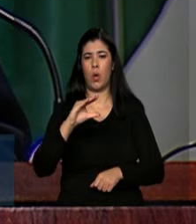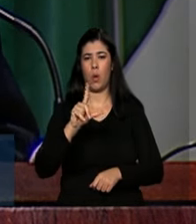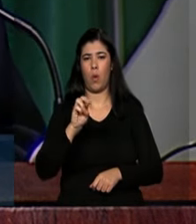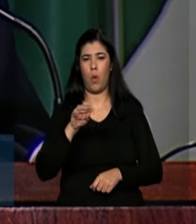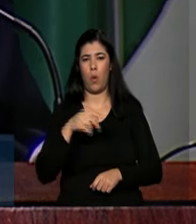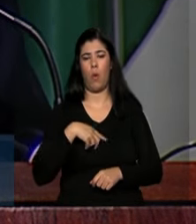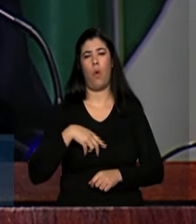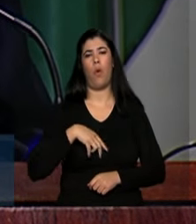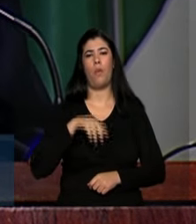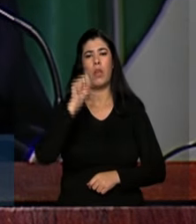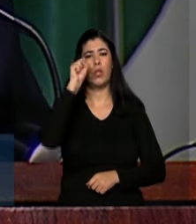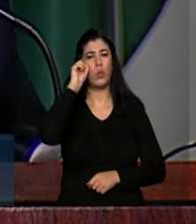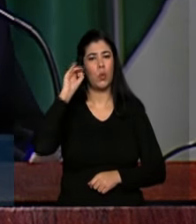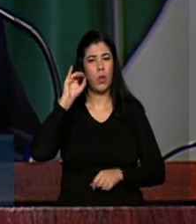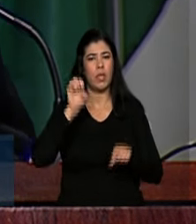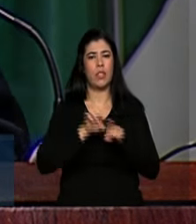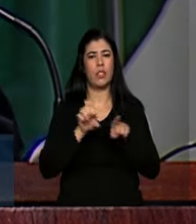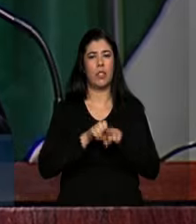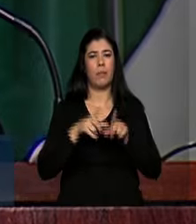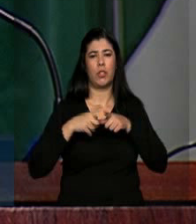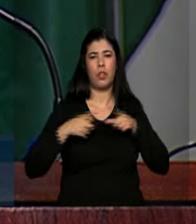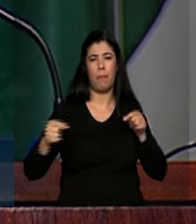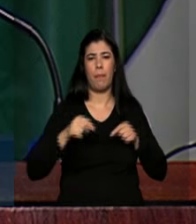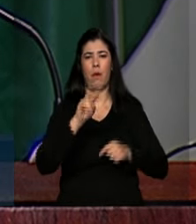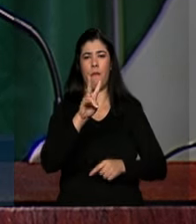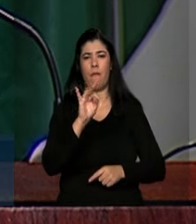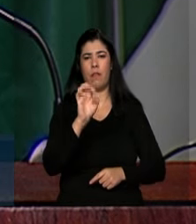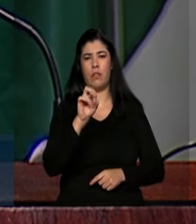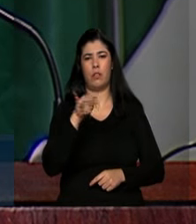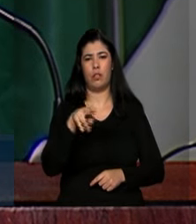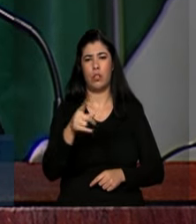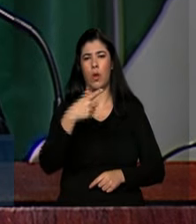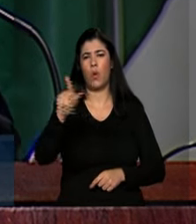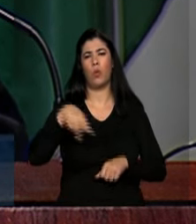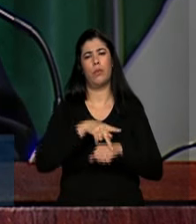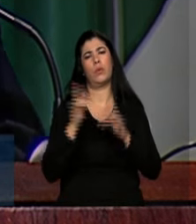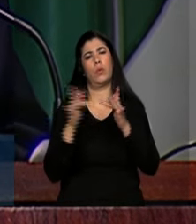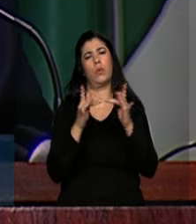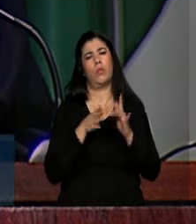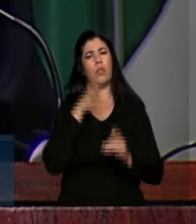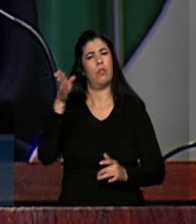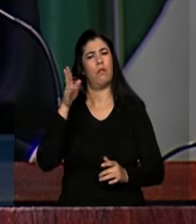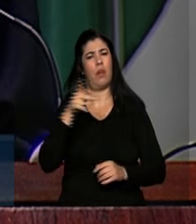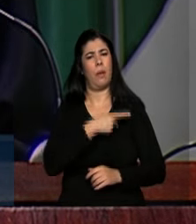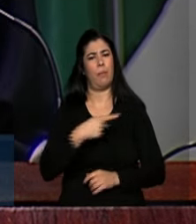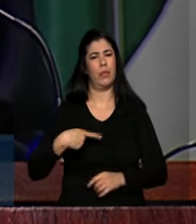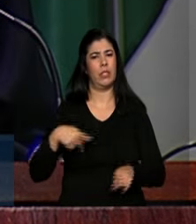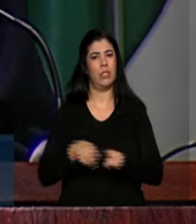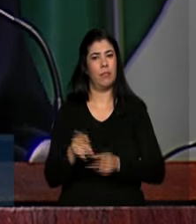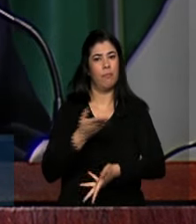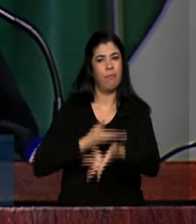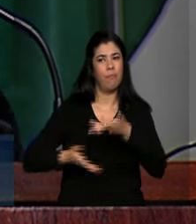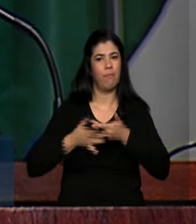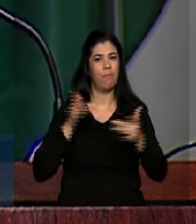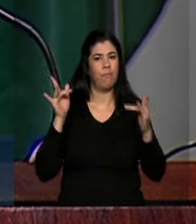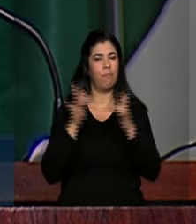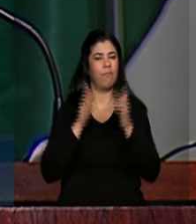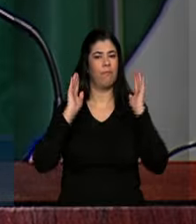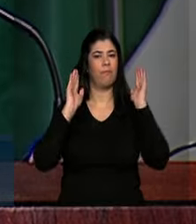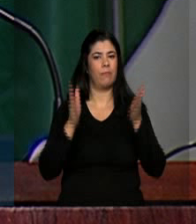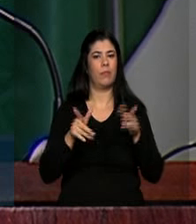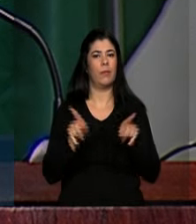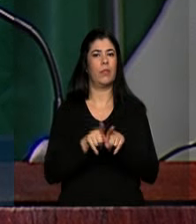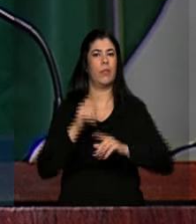Suécia, Japão e Vietnã, para citar apenas alguns exemplos, demonstram seu envolvimento direto e pessoal na tarefa de